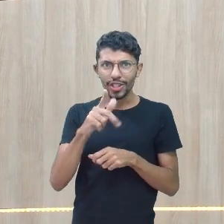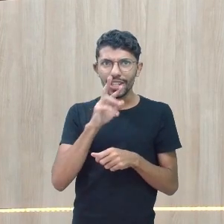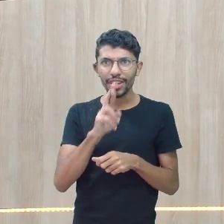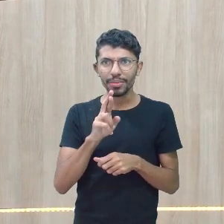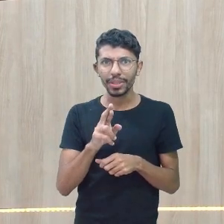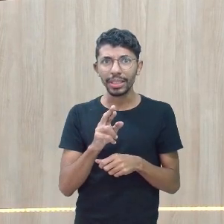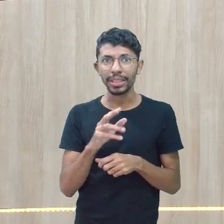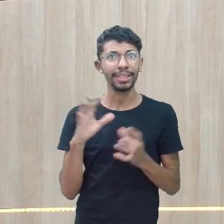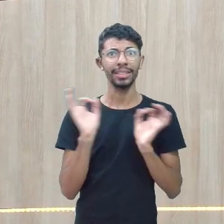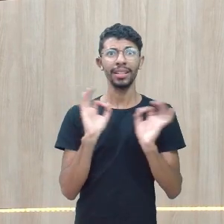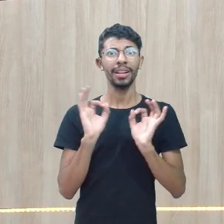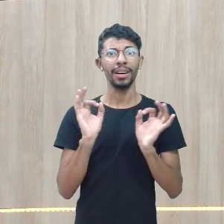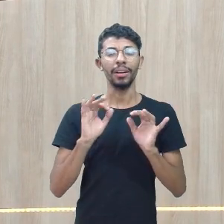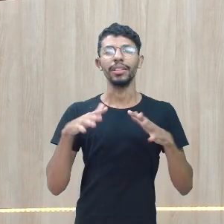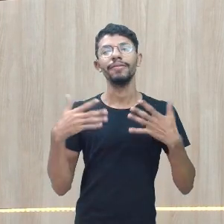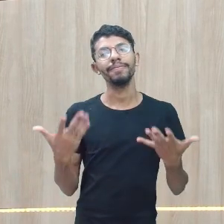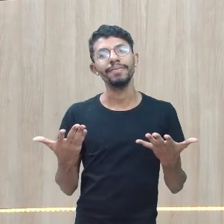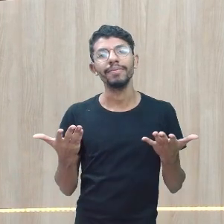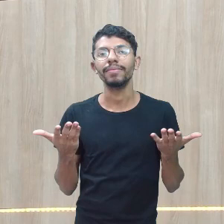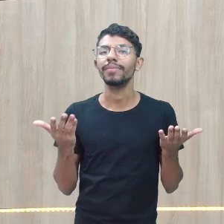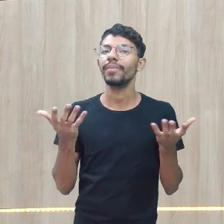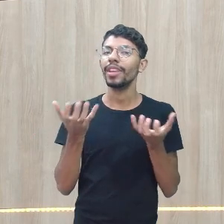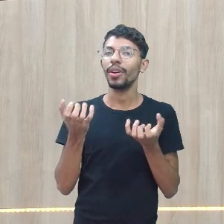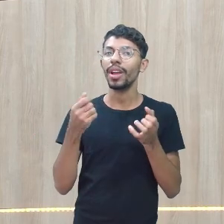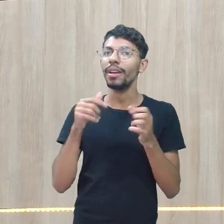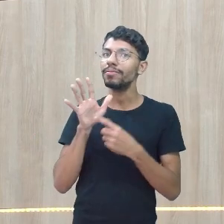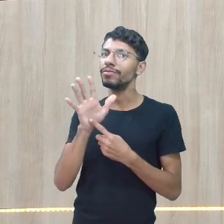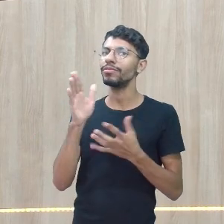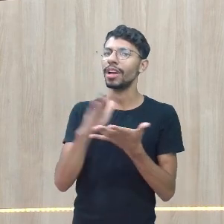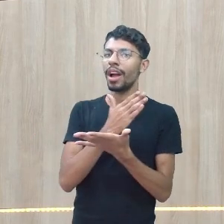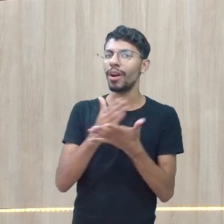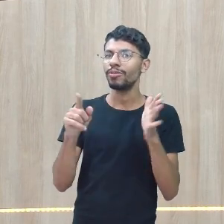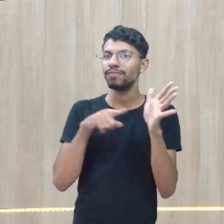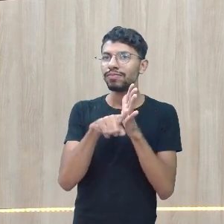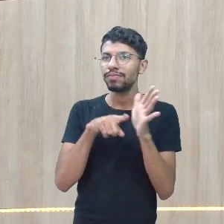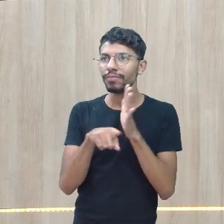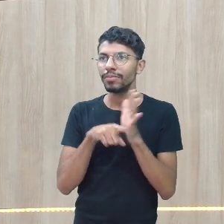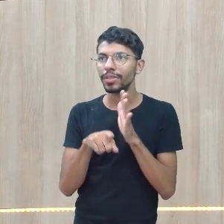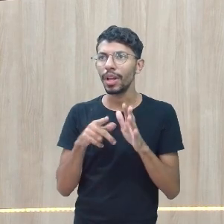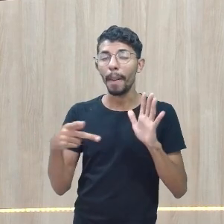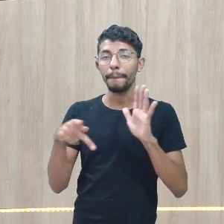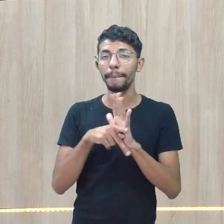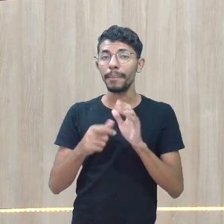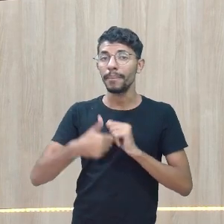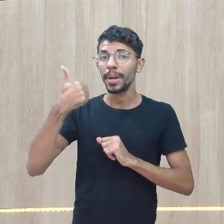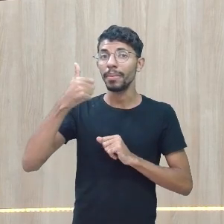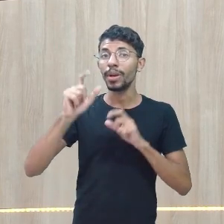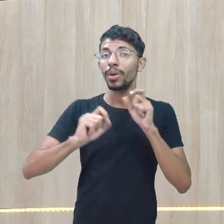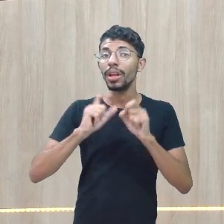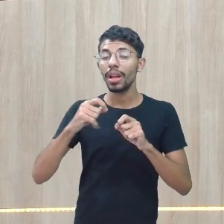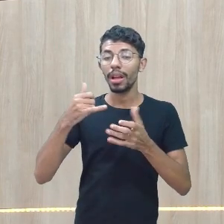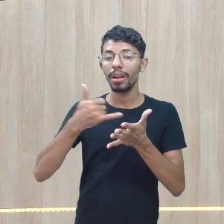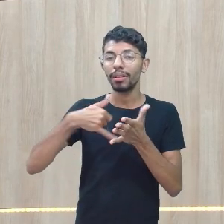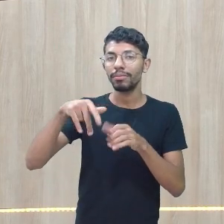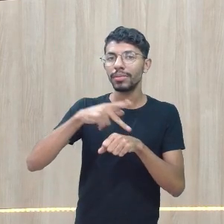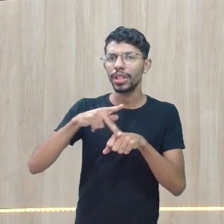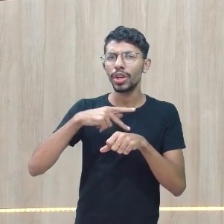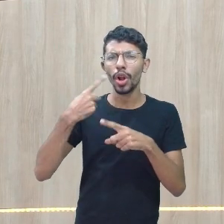Não? Eu quero colocar para vocês algumas questões. Primeiro, a do petróleo. Por que é que ele